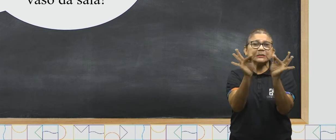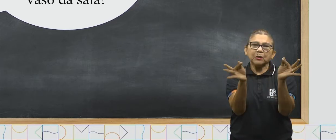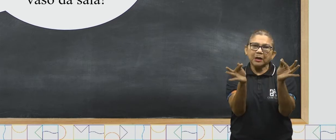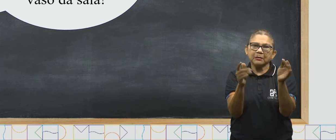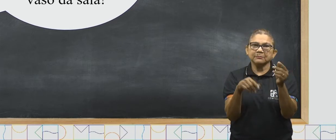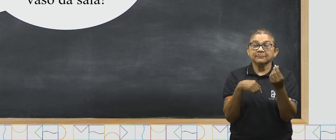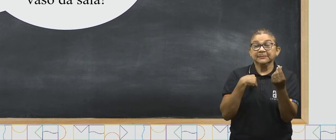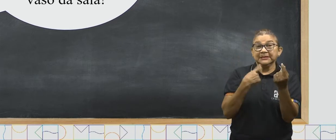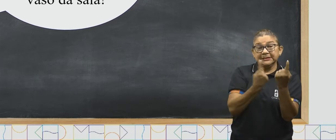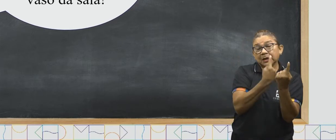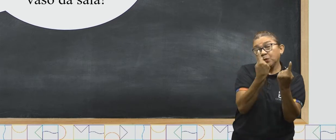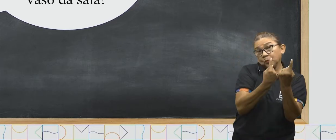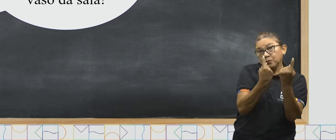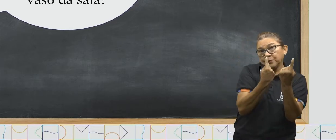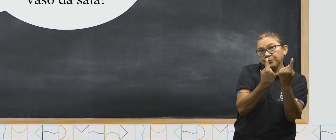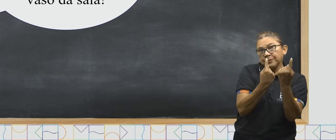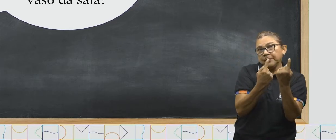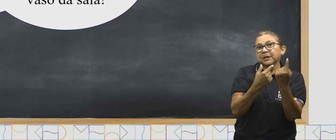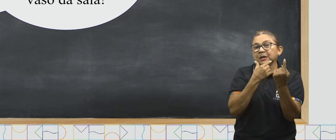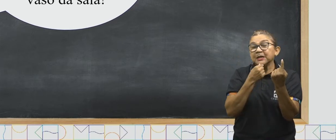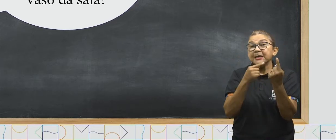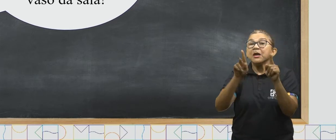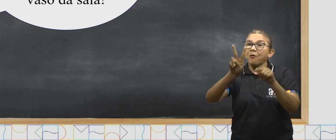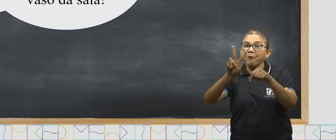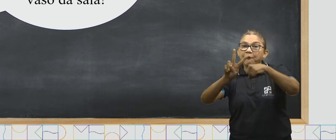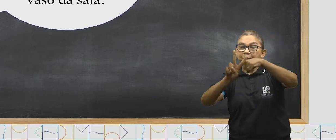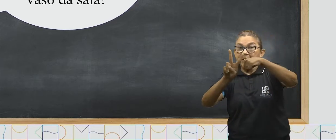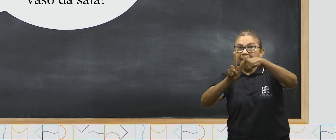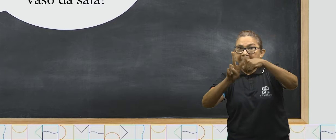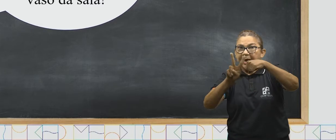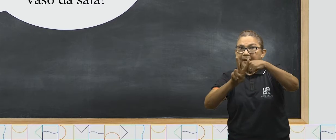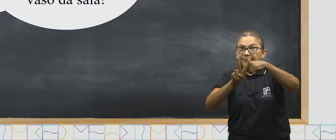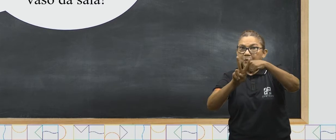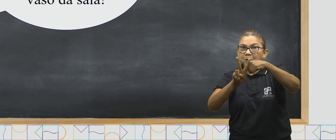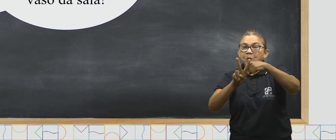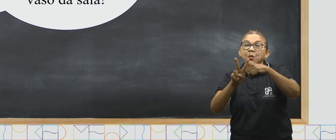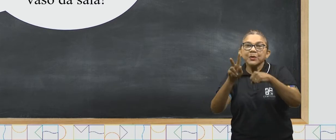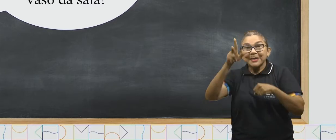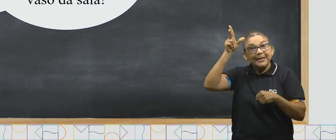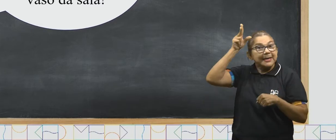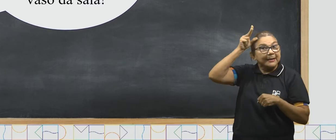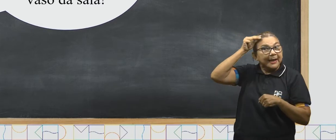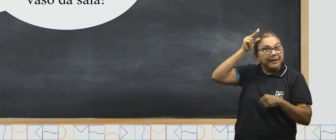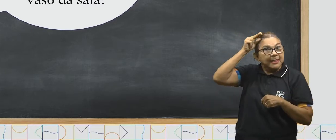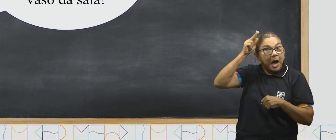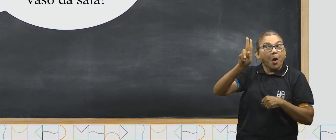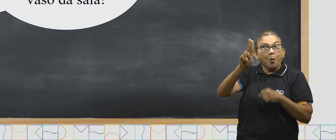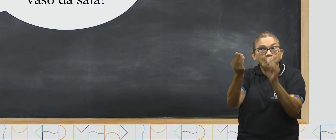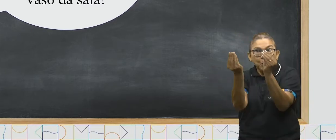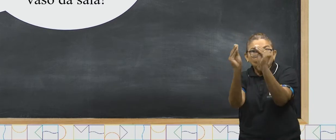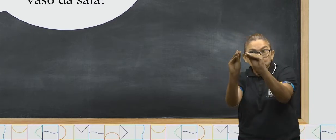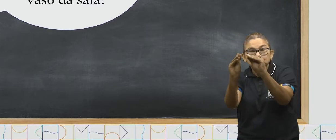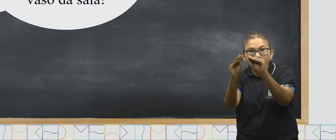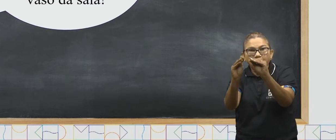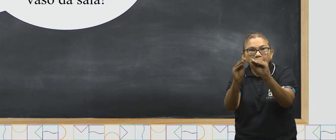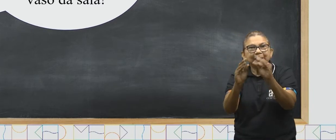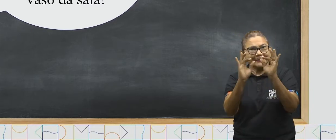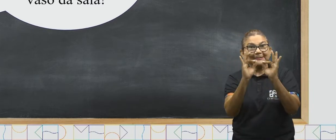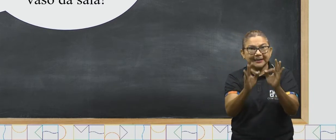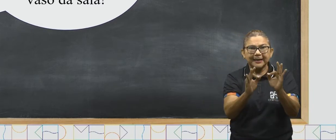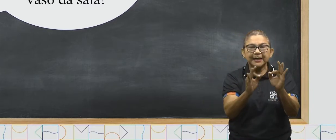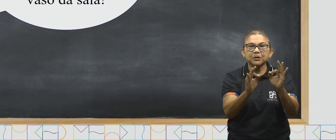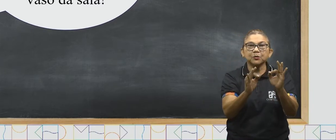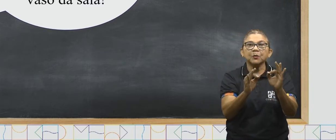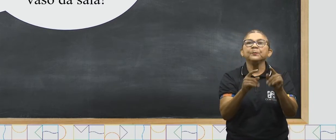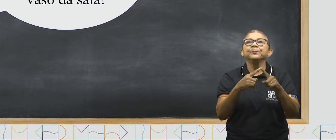é plural. Sendo assim, o verbo que Tainá usou está corretíssimo. Os